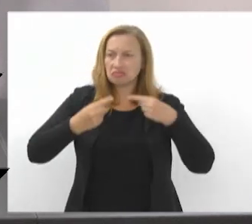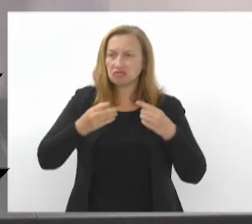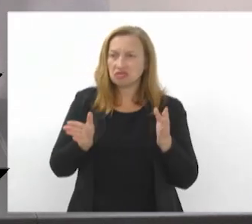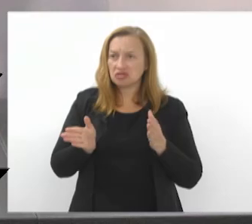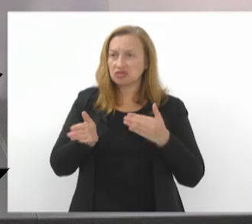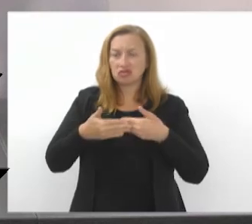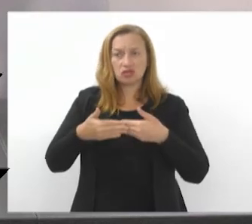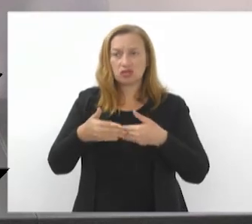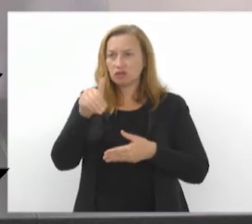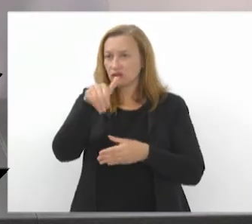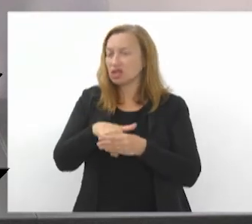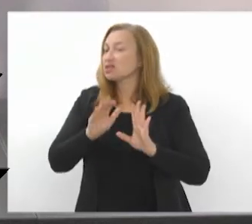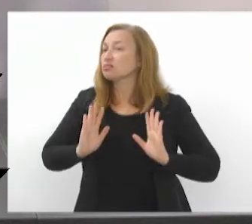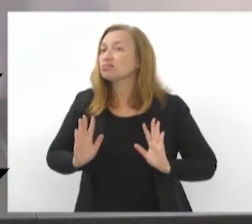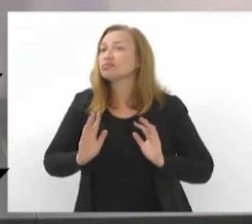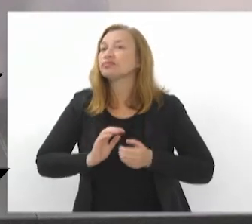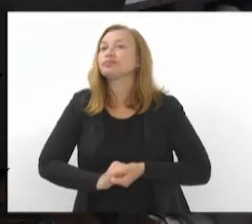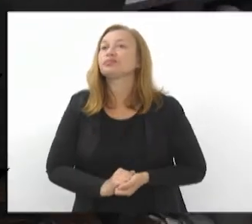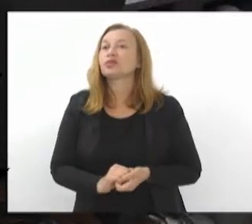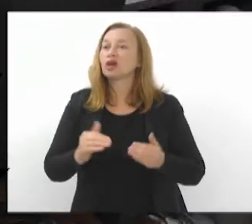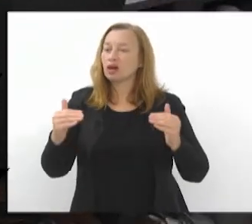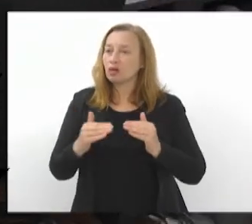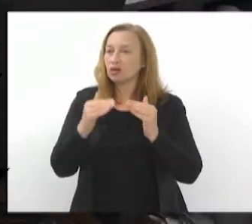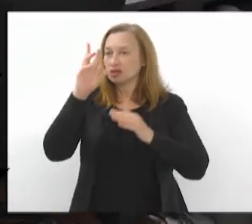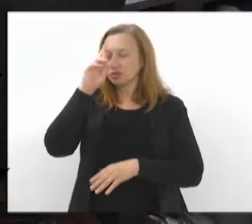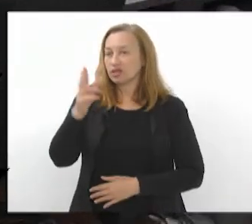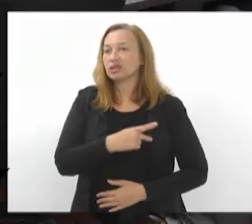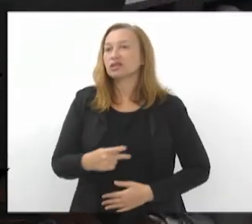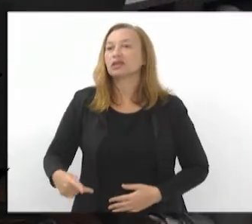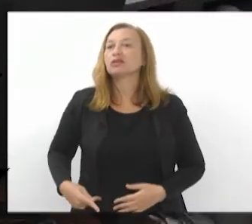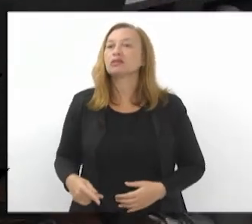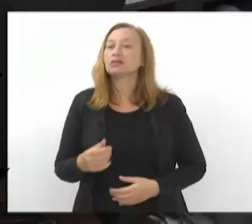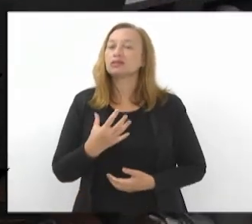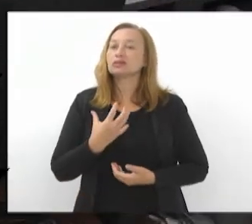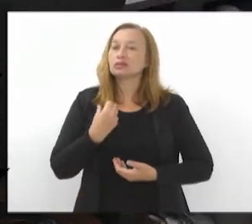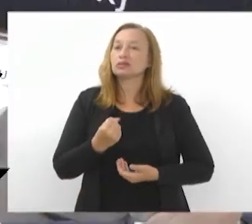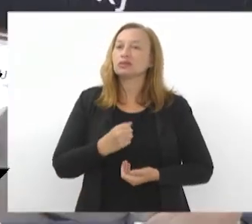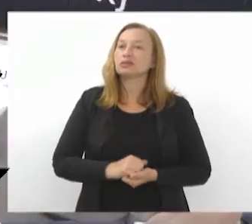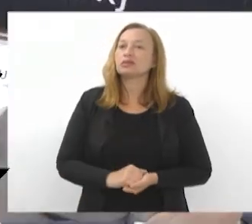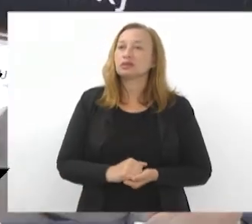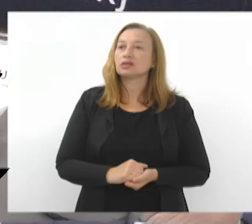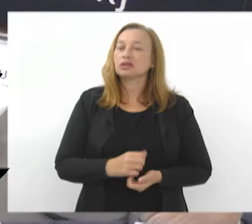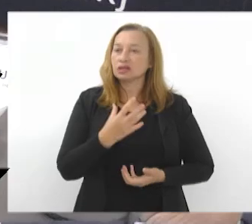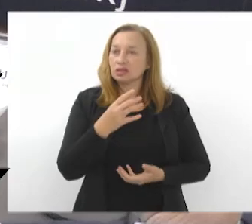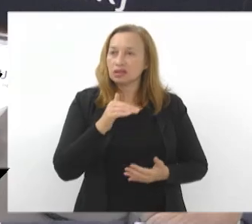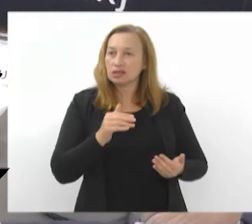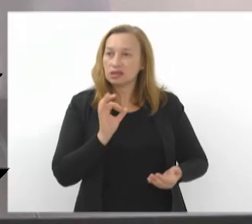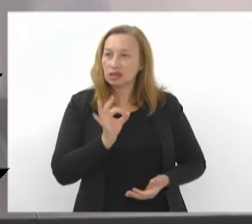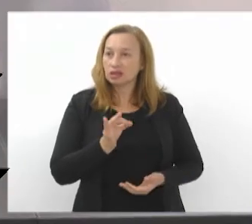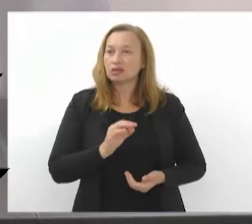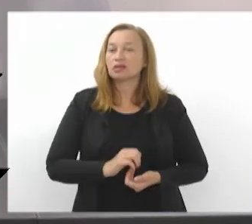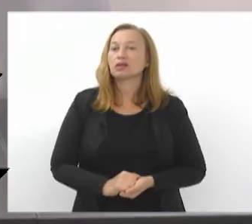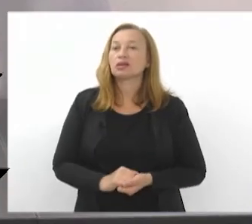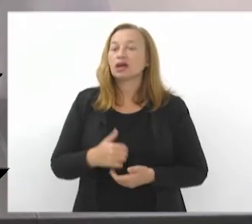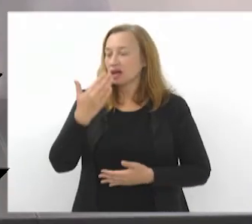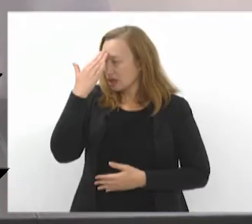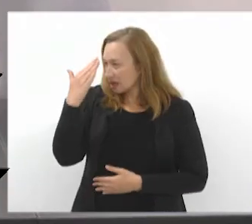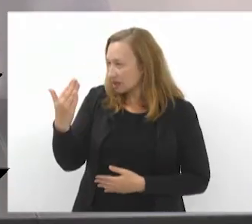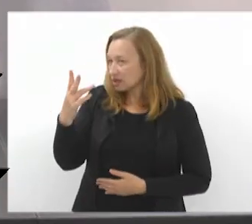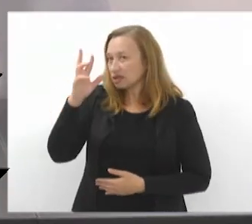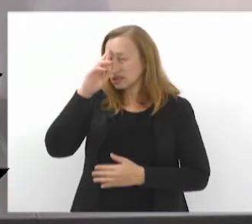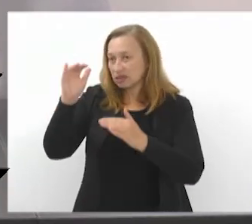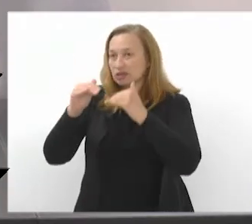votação. De acordo, presidente. Convencido. Tá certo. Então, agradeço a Vossa